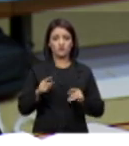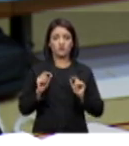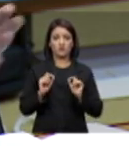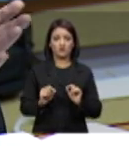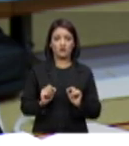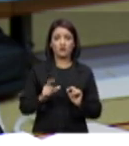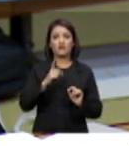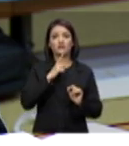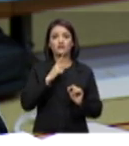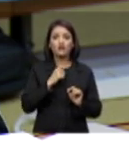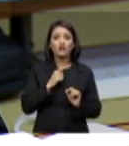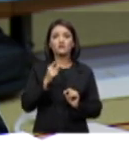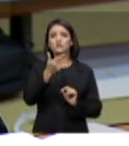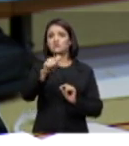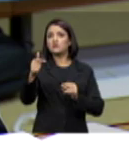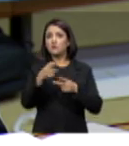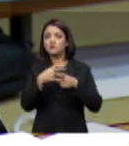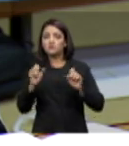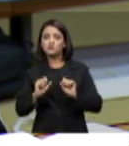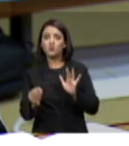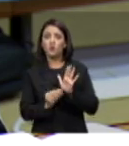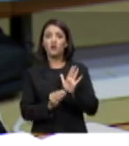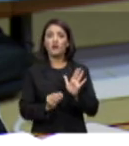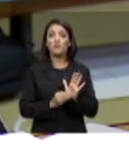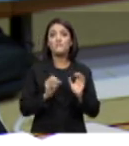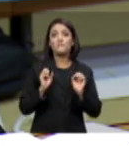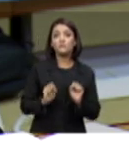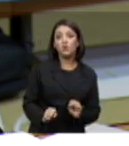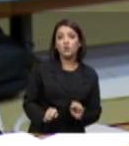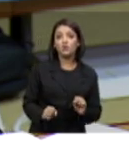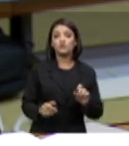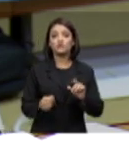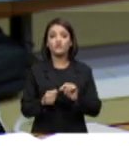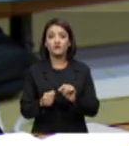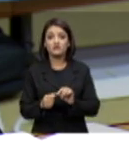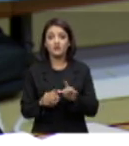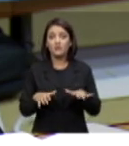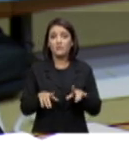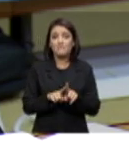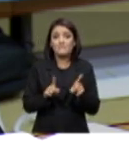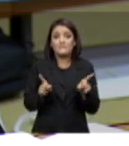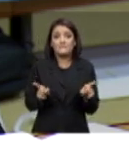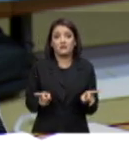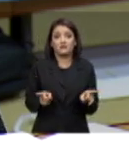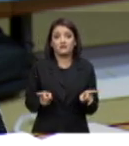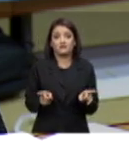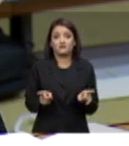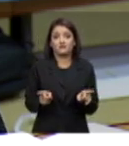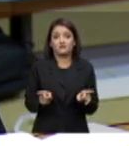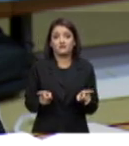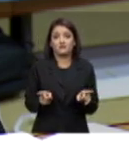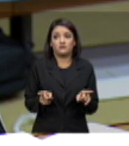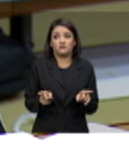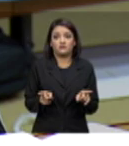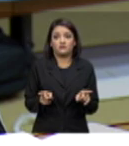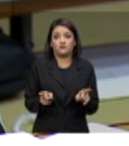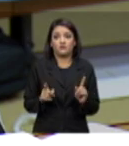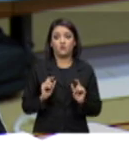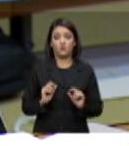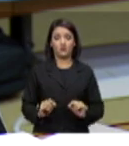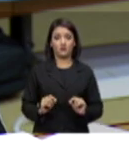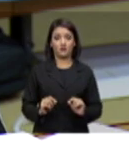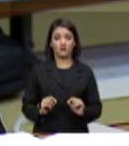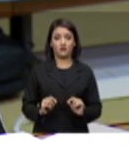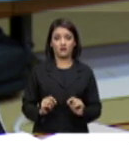aditivas demolitória podemos conciliar you porém mil nos envie mais travando